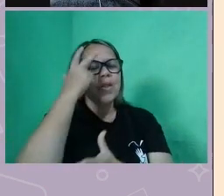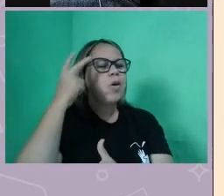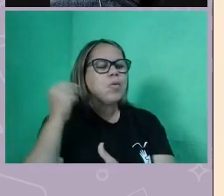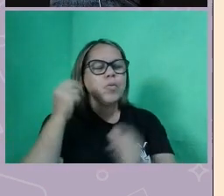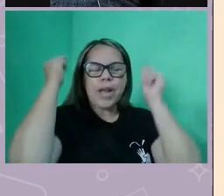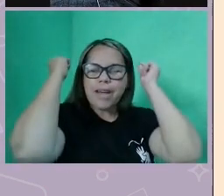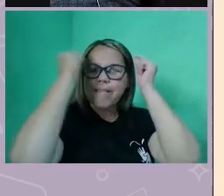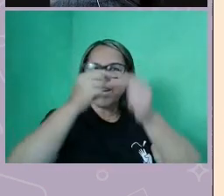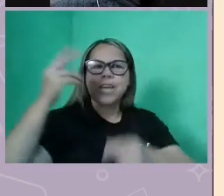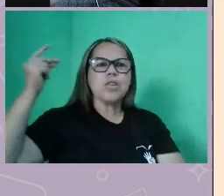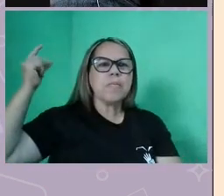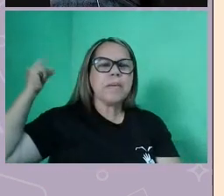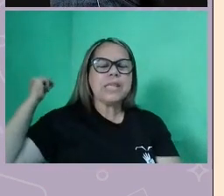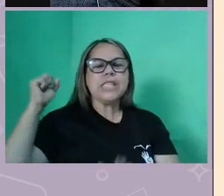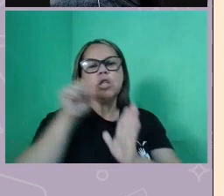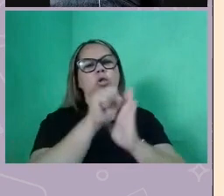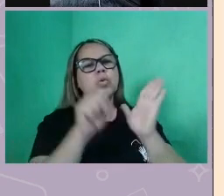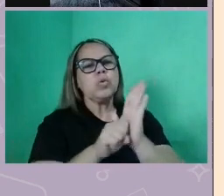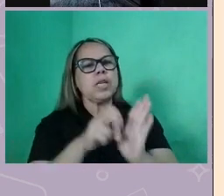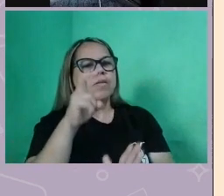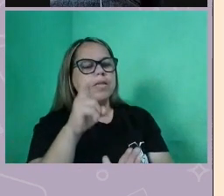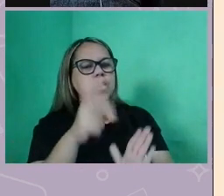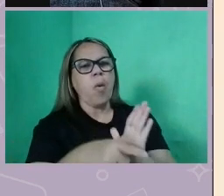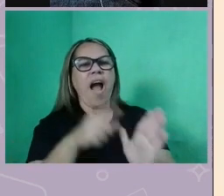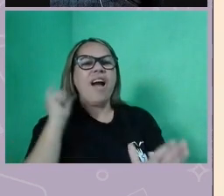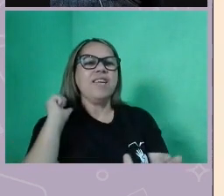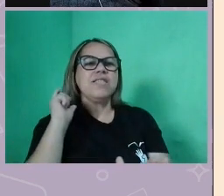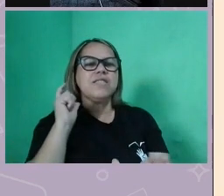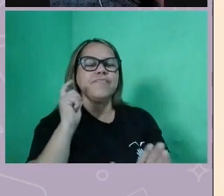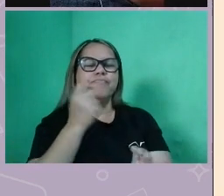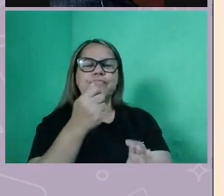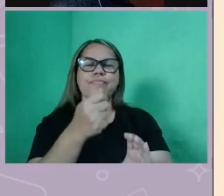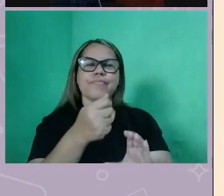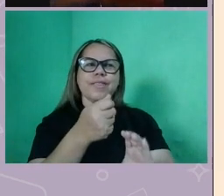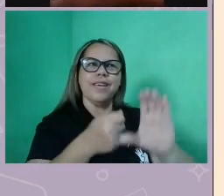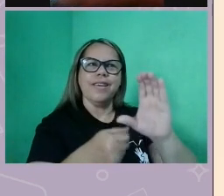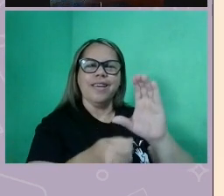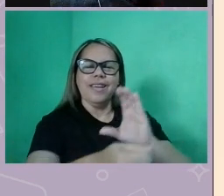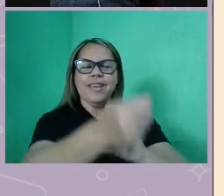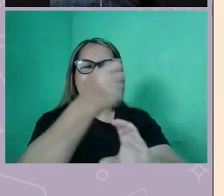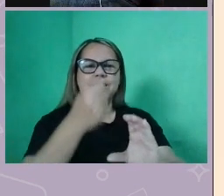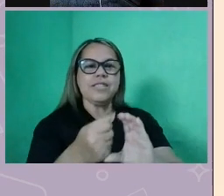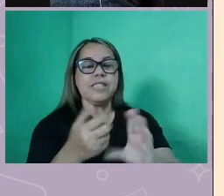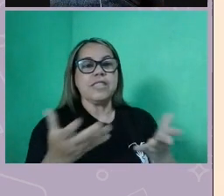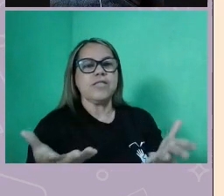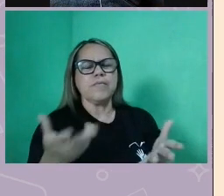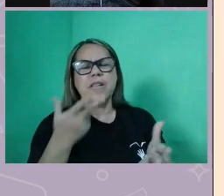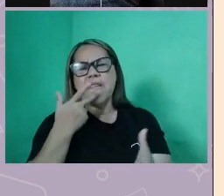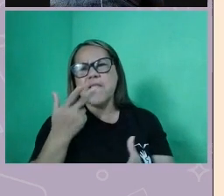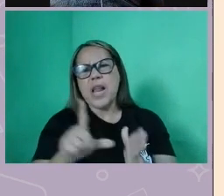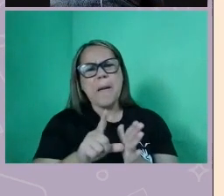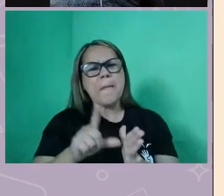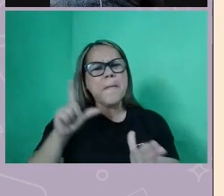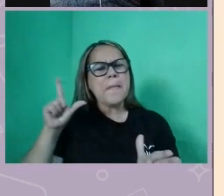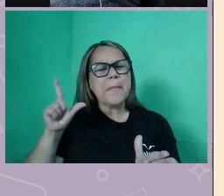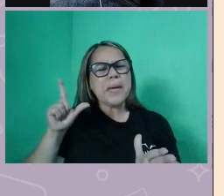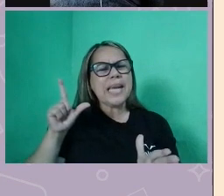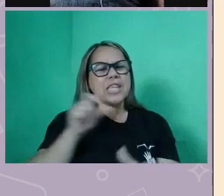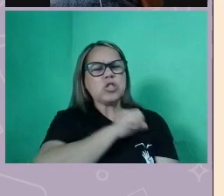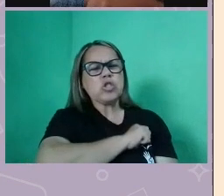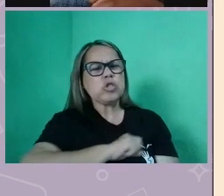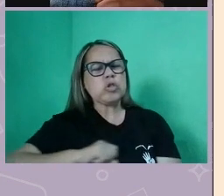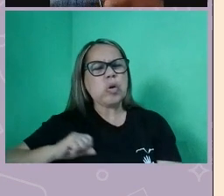no século V antes de Cristo outra coisa quando você fala de pré-socráticos e essa é a segunda coisa